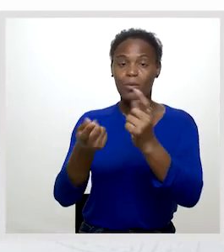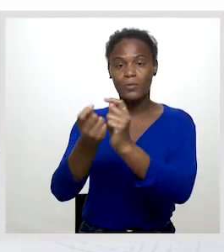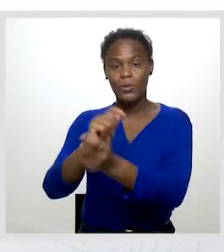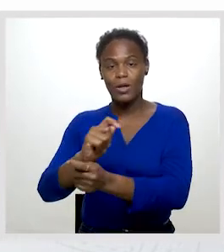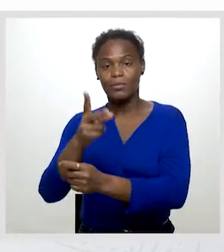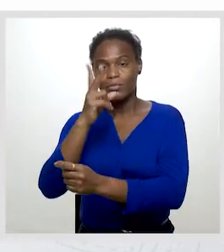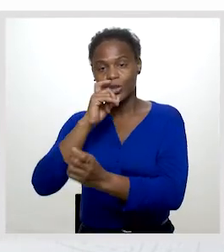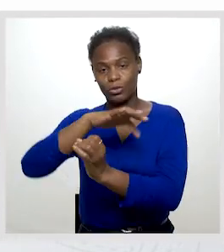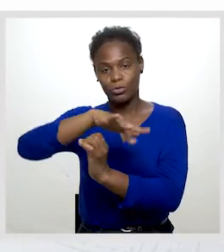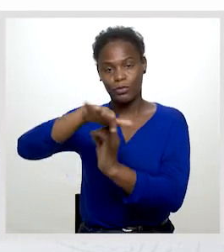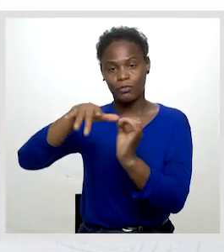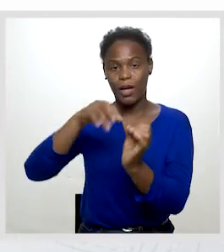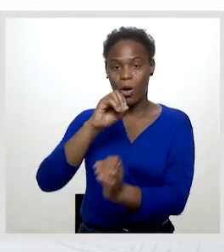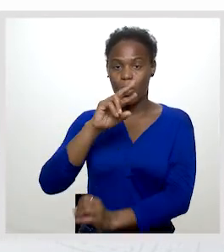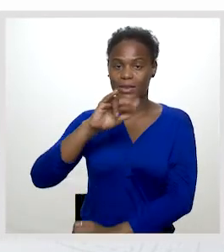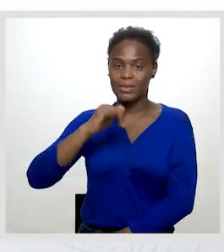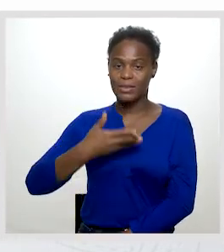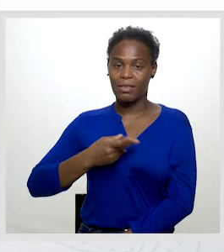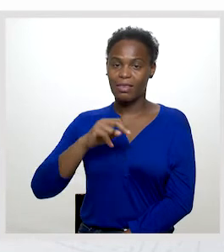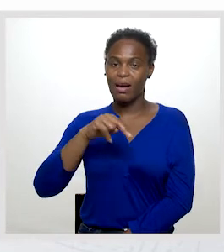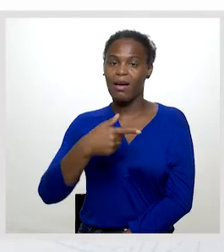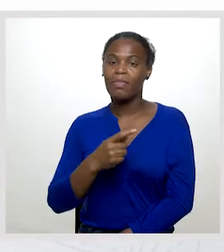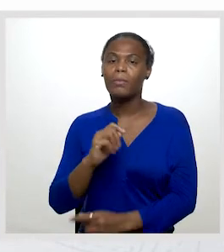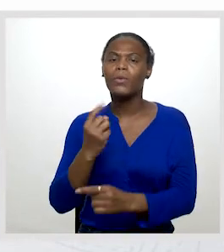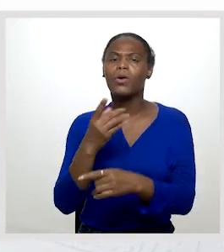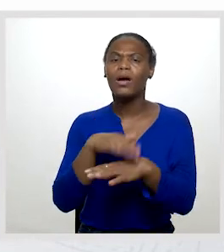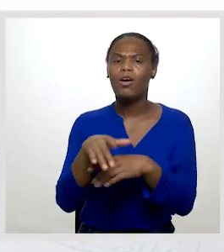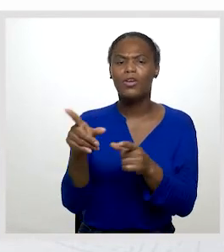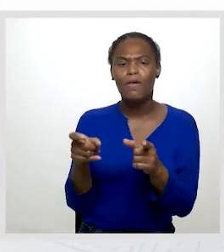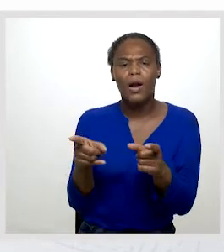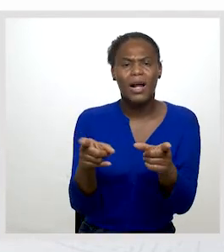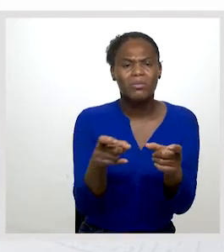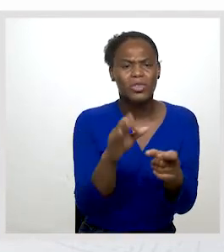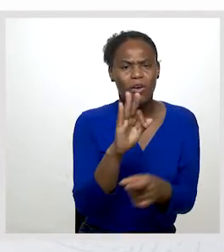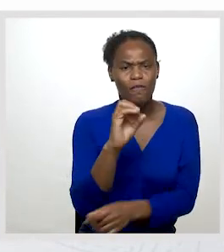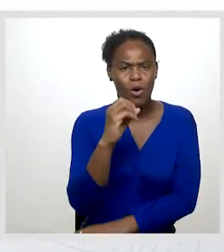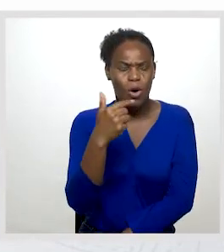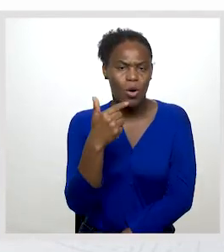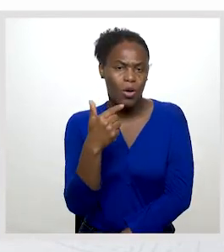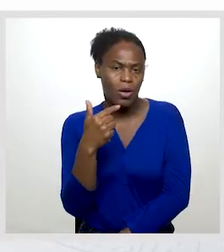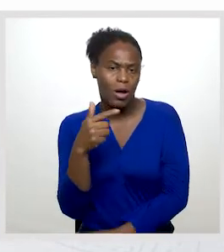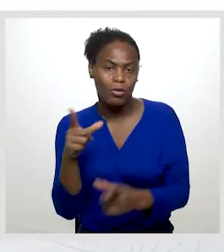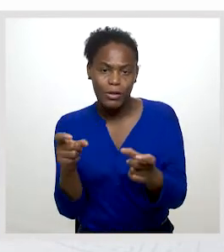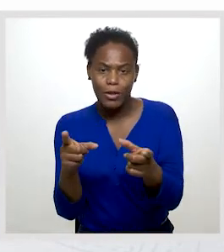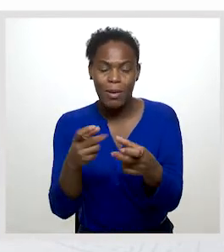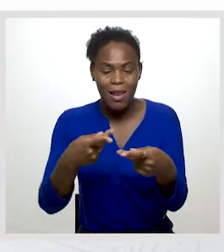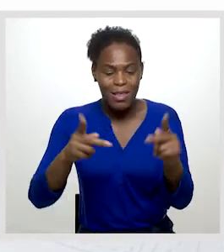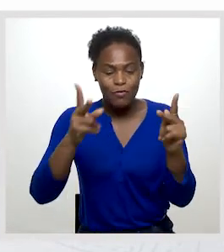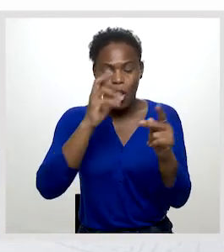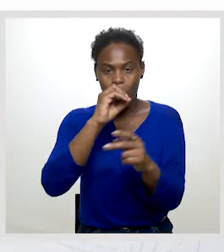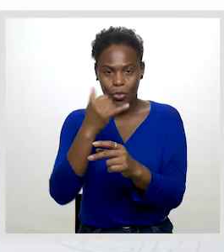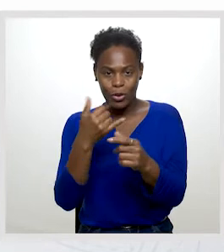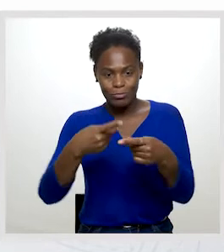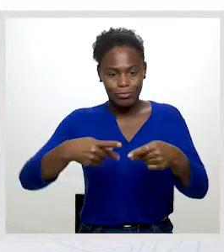oxidante, graças ao quê? Aos organismos fotossintéticos que libertavam grande quantidade de oxigênio para a